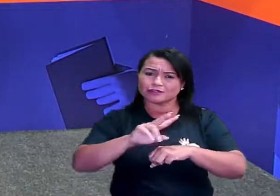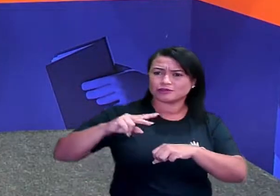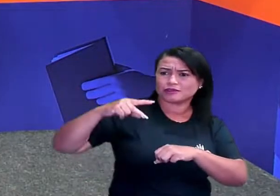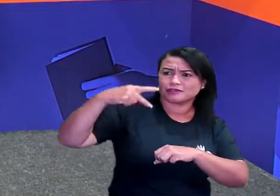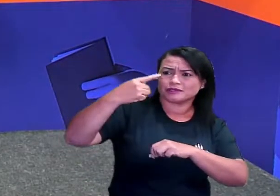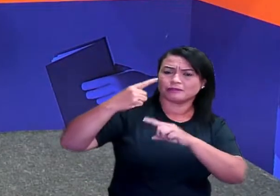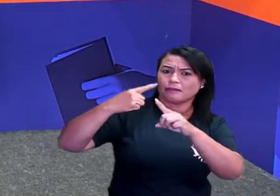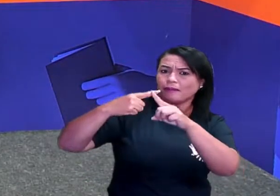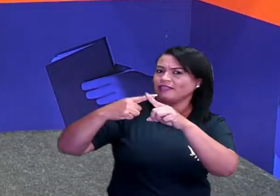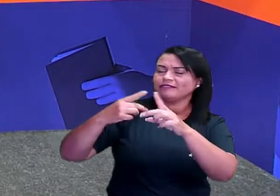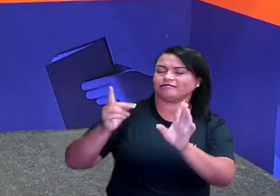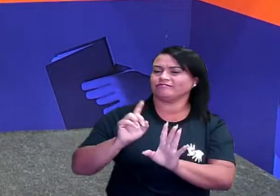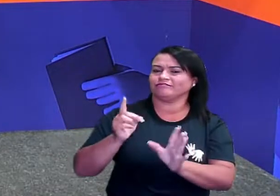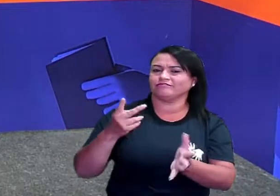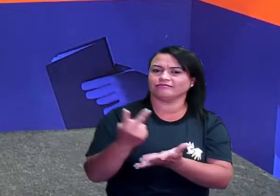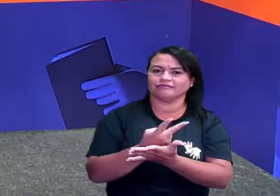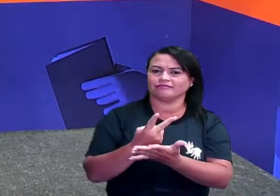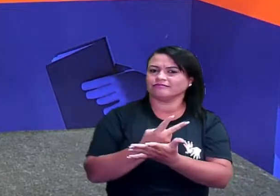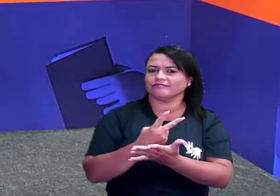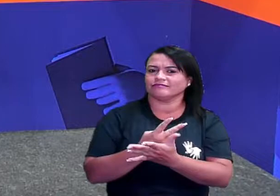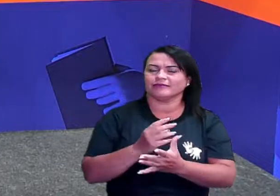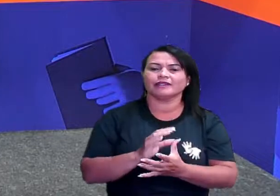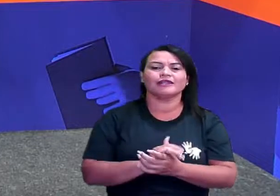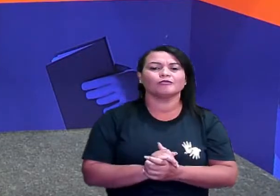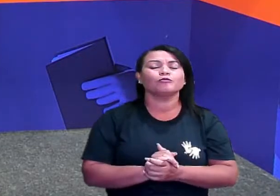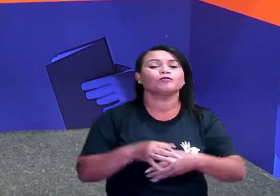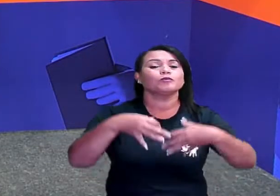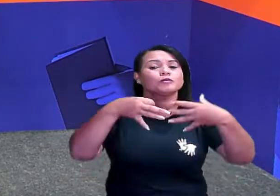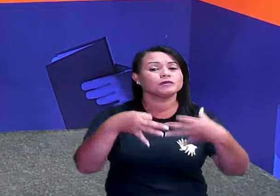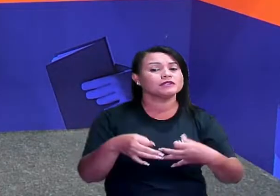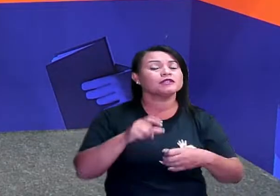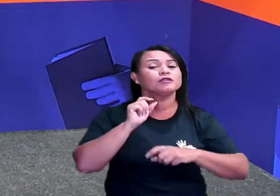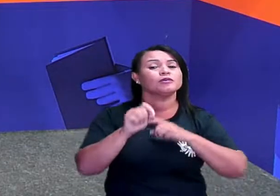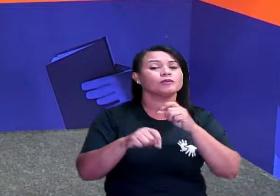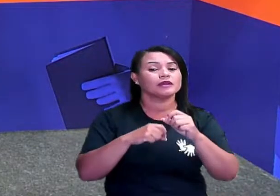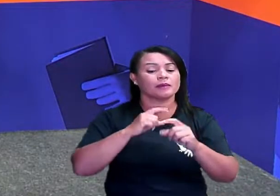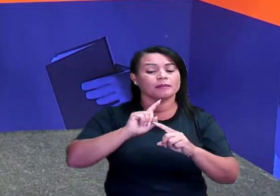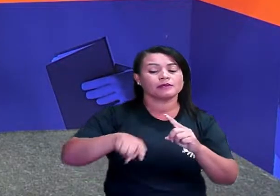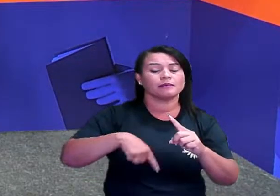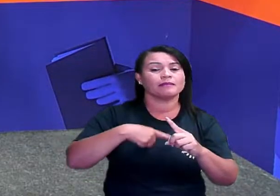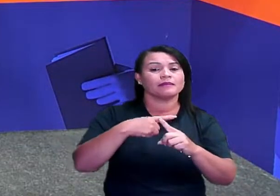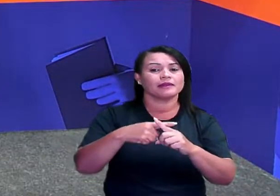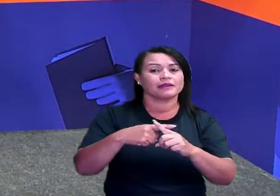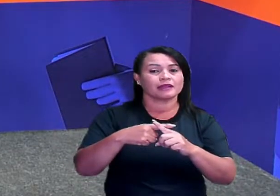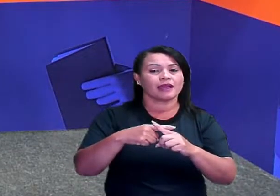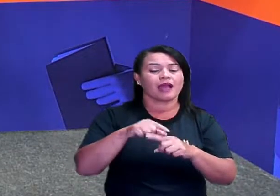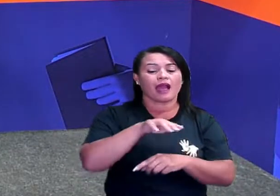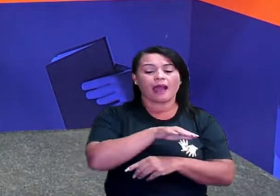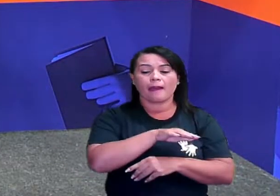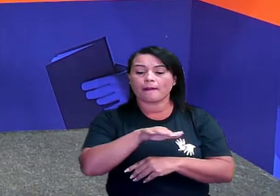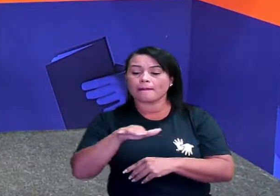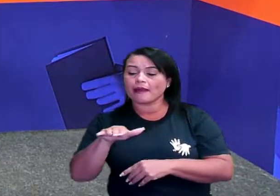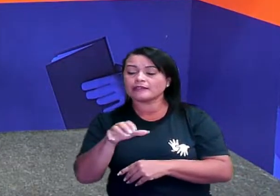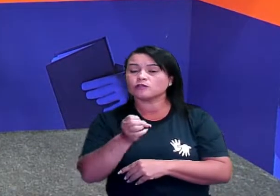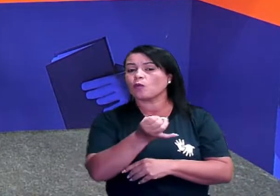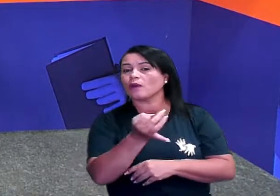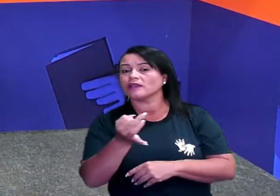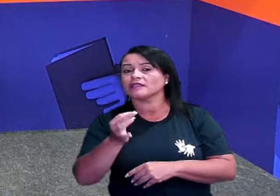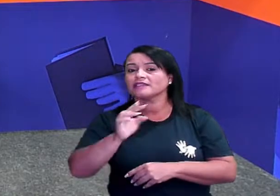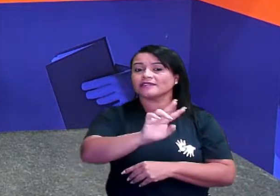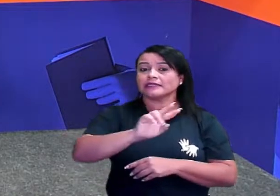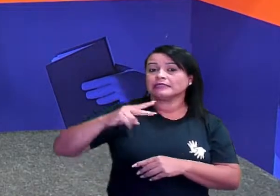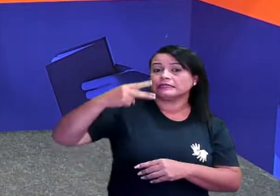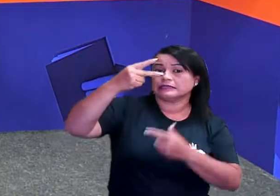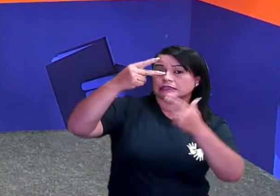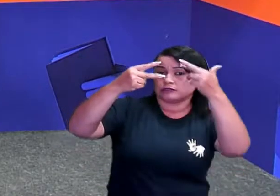não existe, nunca façam isso. Tá certo? O que é que você tem que fazer? Você tem que multiplicar a base e a quantidade de vezes do seu